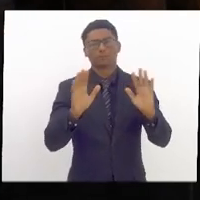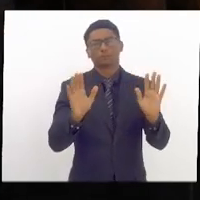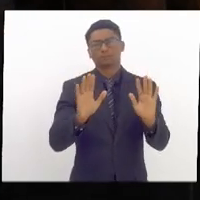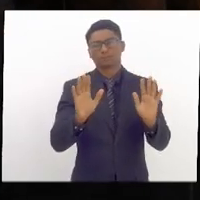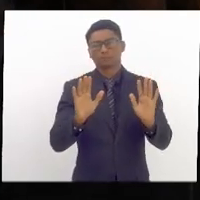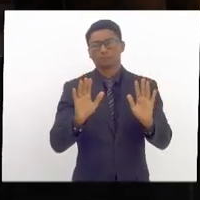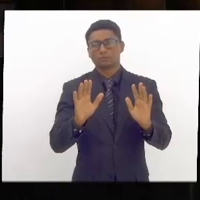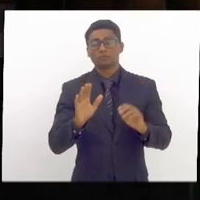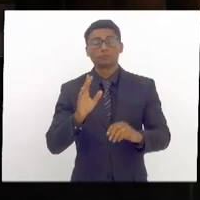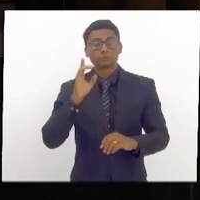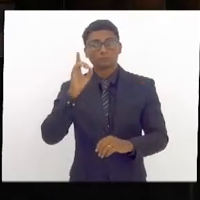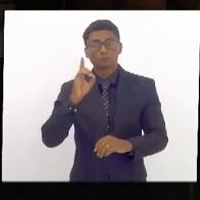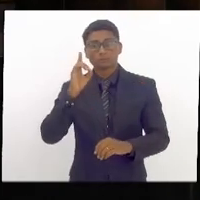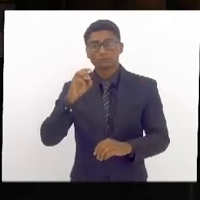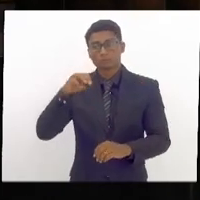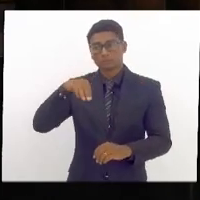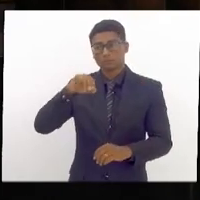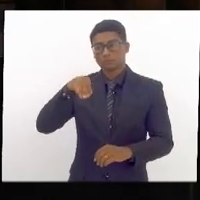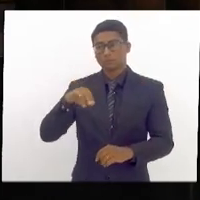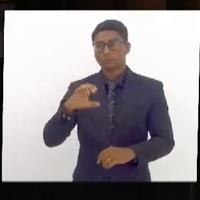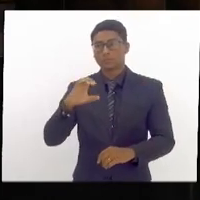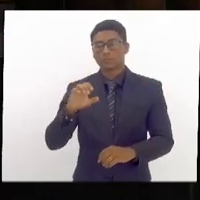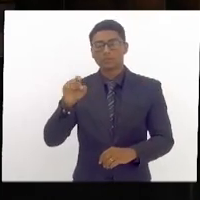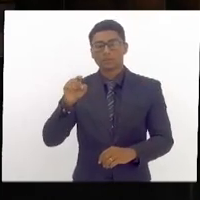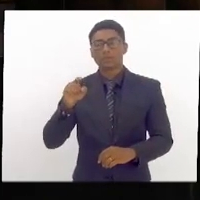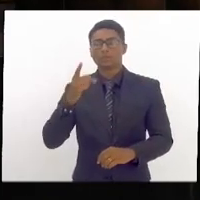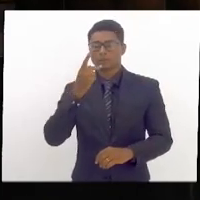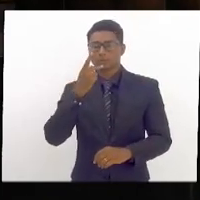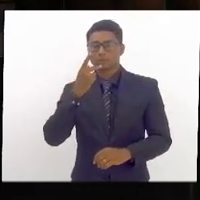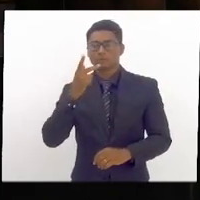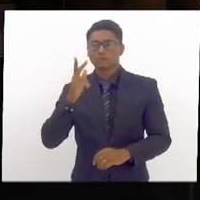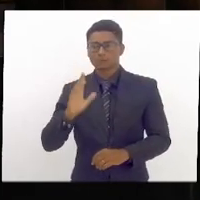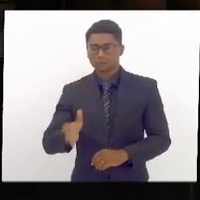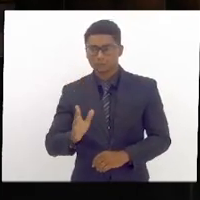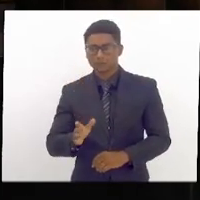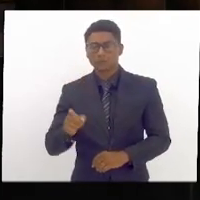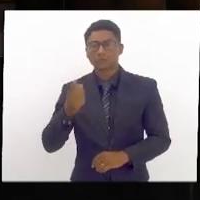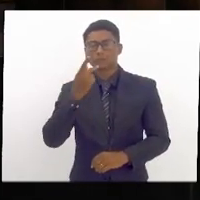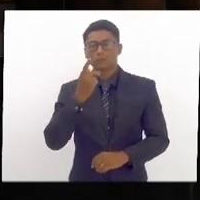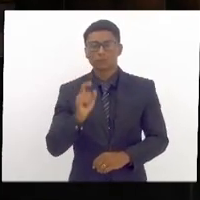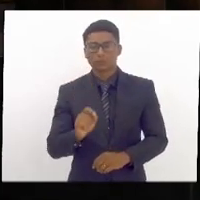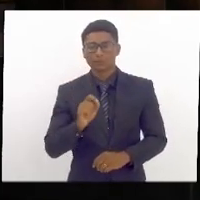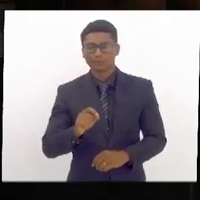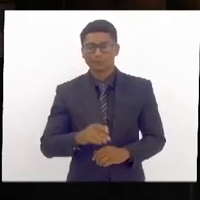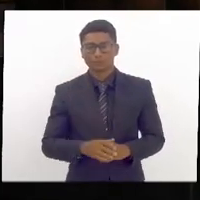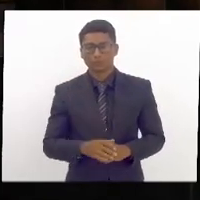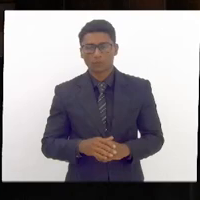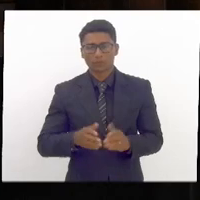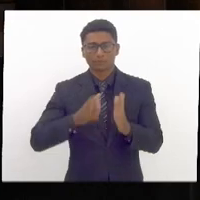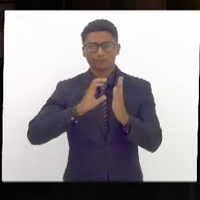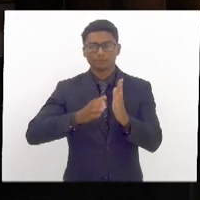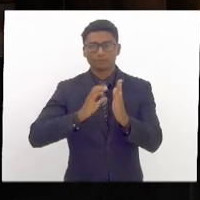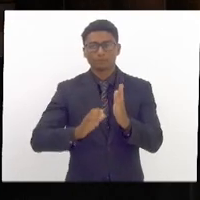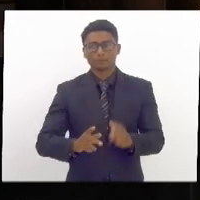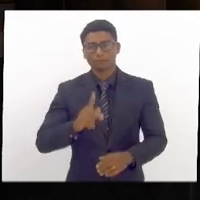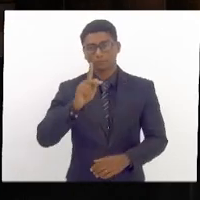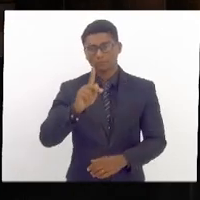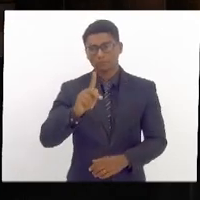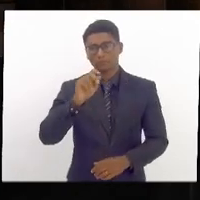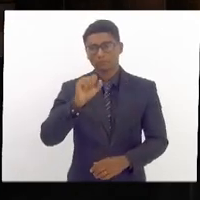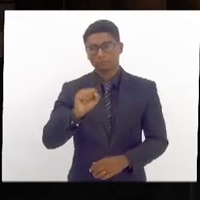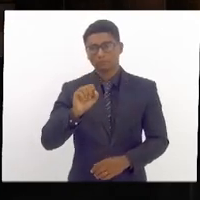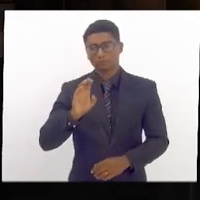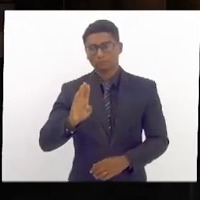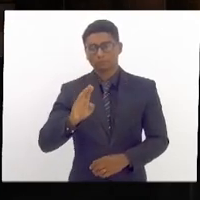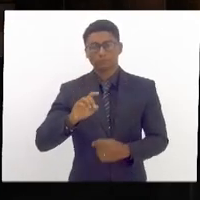Carlos Minqui já interveio, fazendo a parte, a deputada Renata Souza, e já adiantou que a bancada do PSB, Carlos